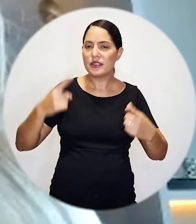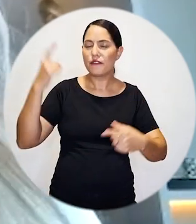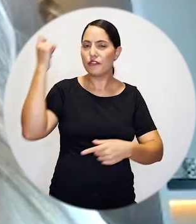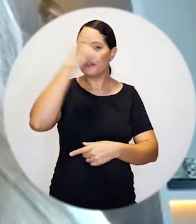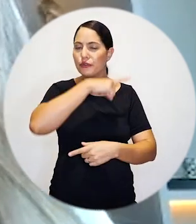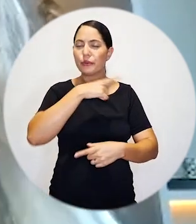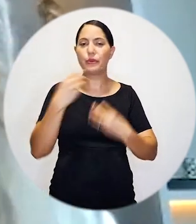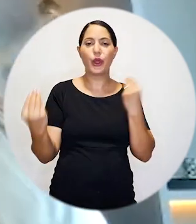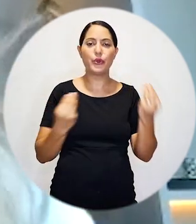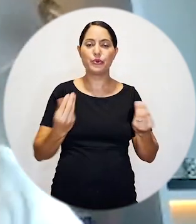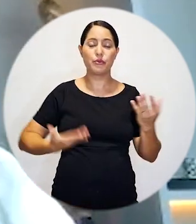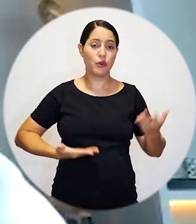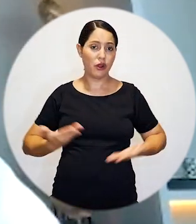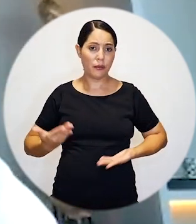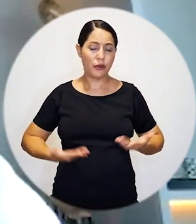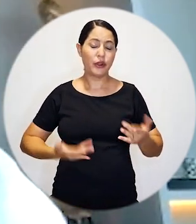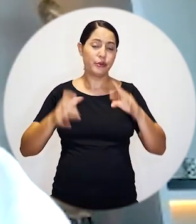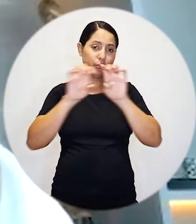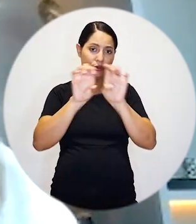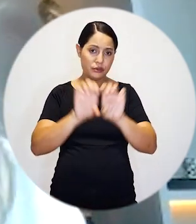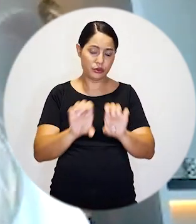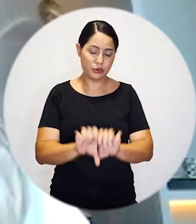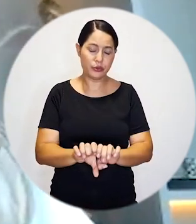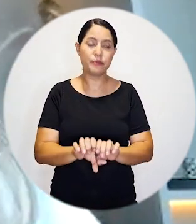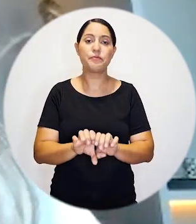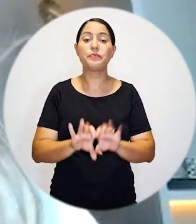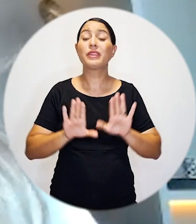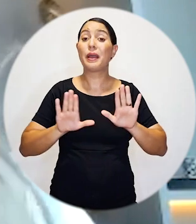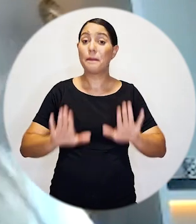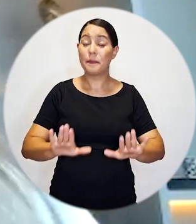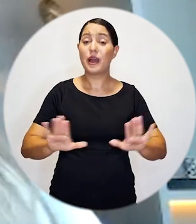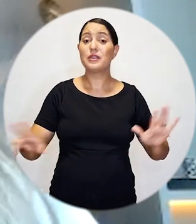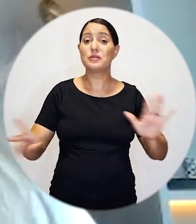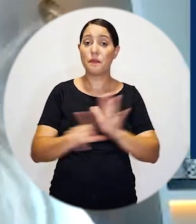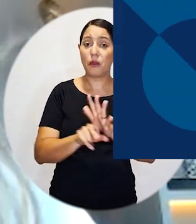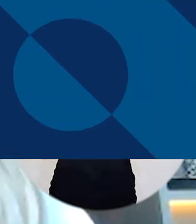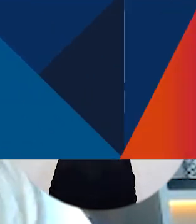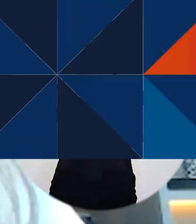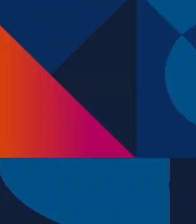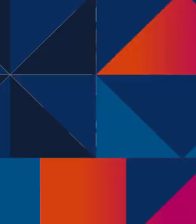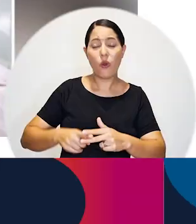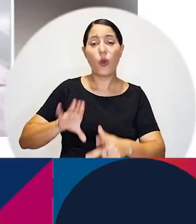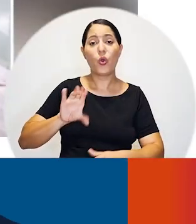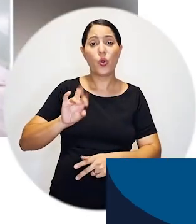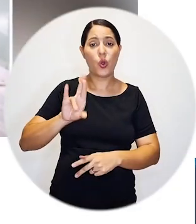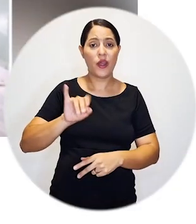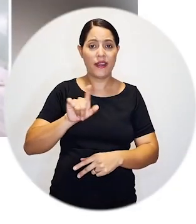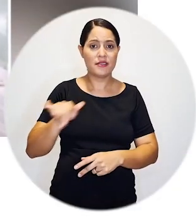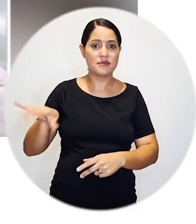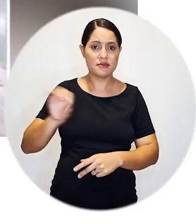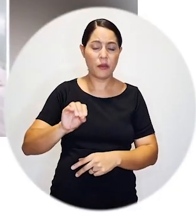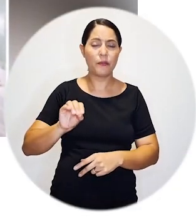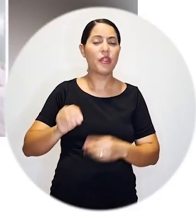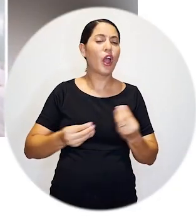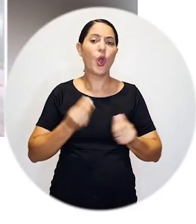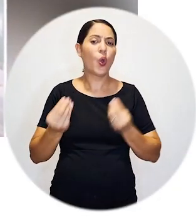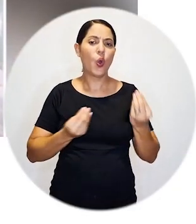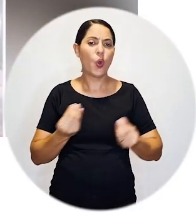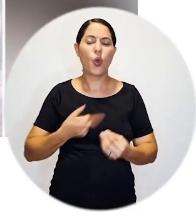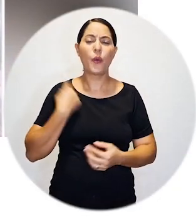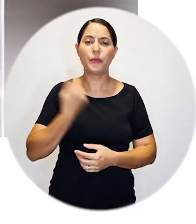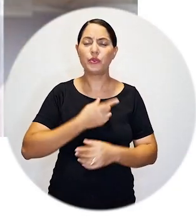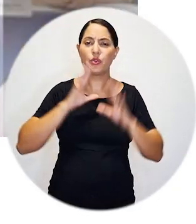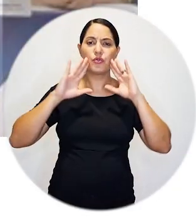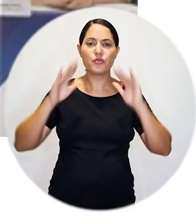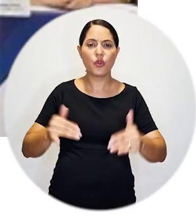né, dos colaboradores, de estrutura. Mas o trabalho da correção, que a gente também